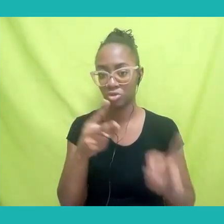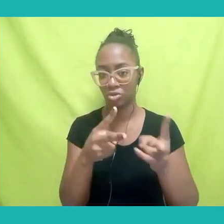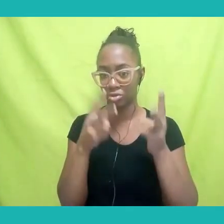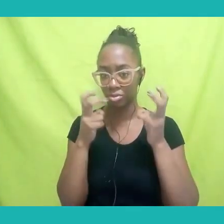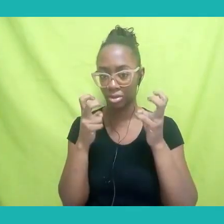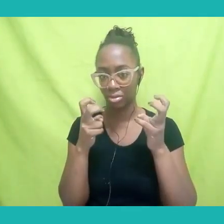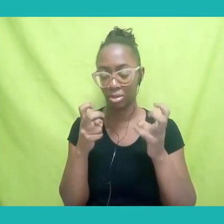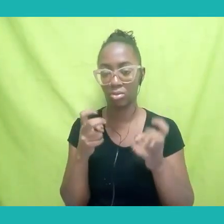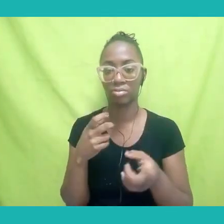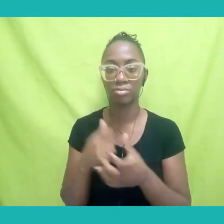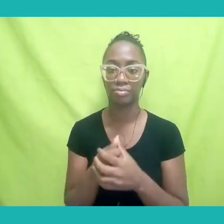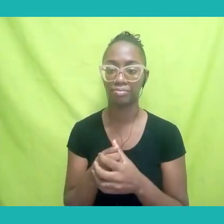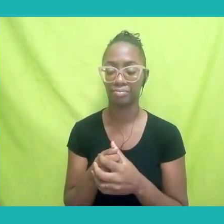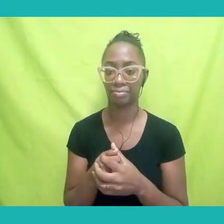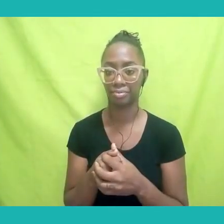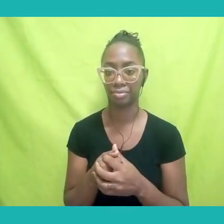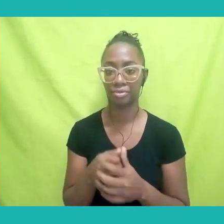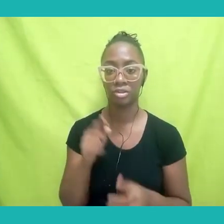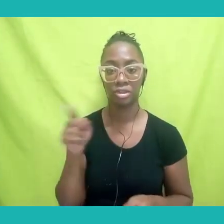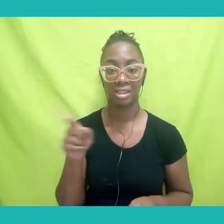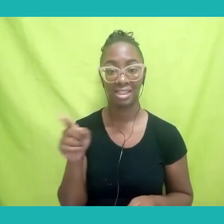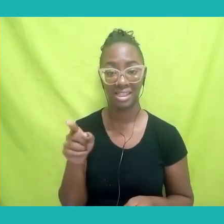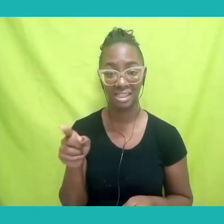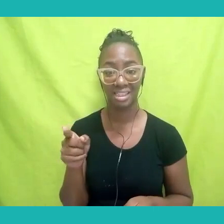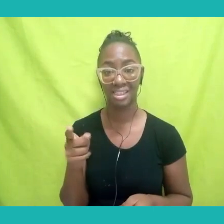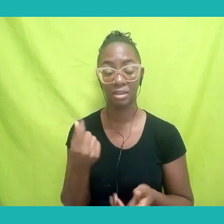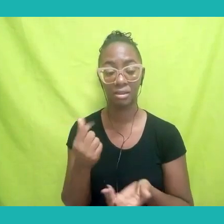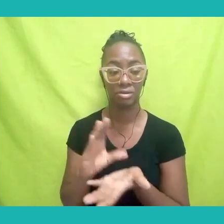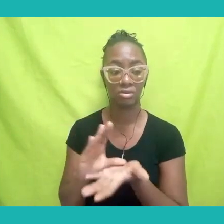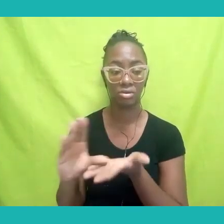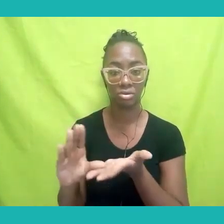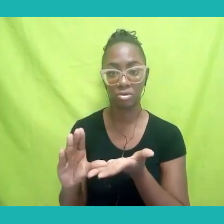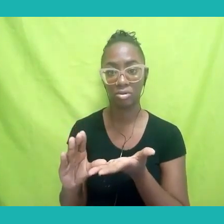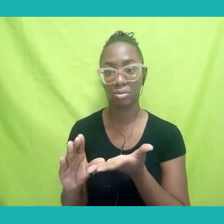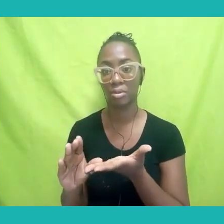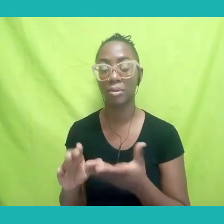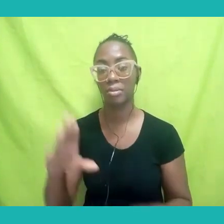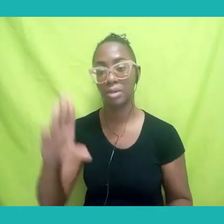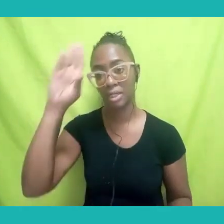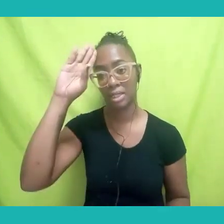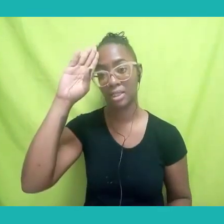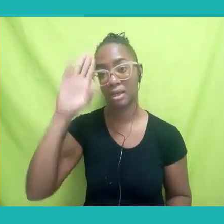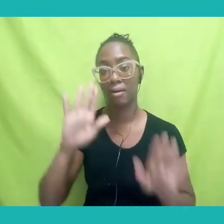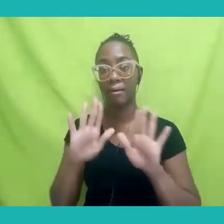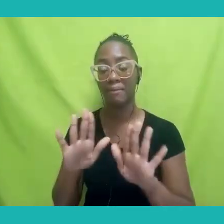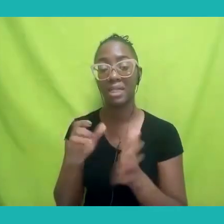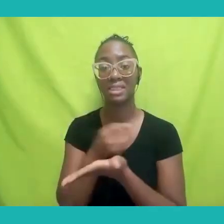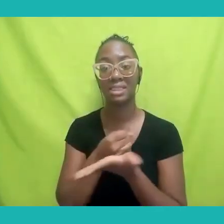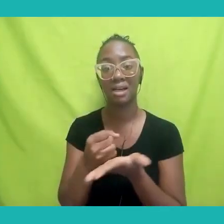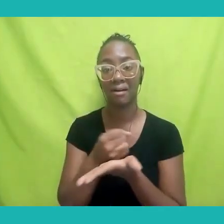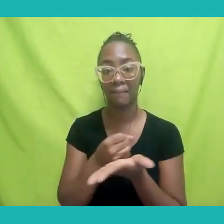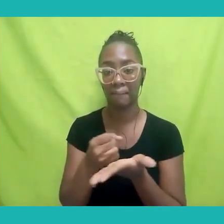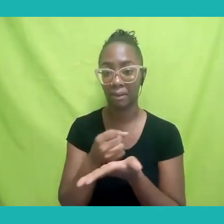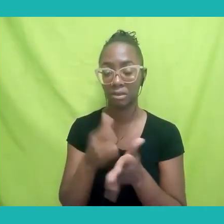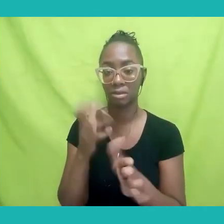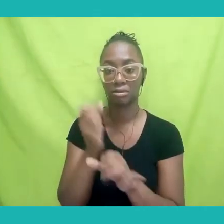ativa ele é contribuinte da contribuição para a pensão militar. Porém, a base de cálculo, né,